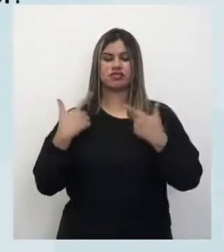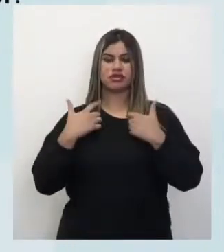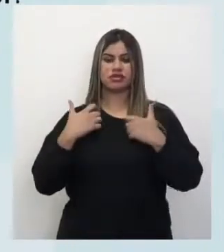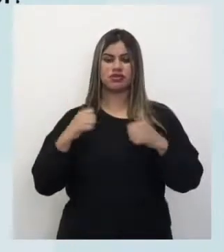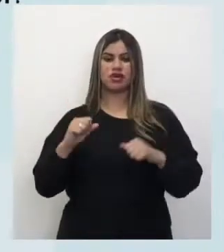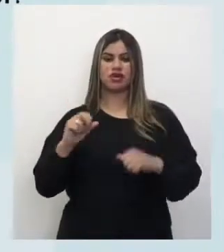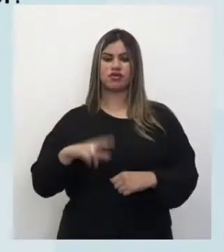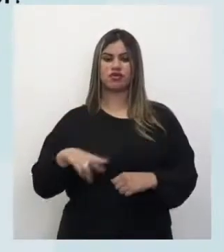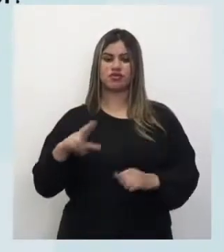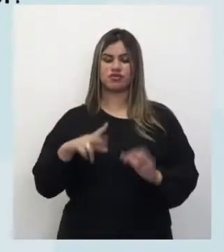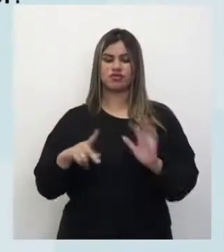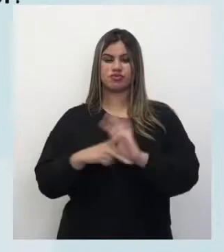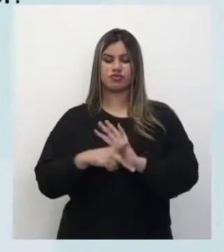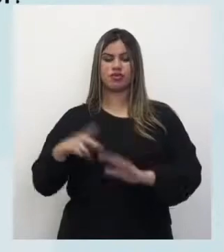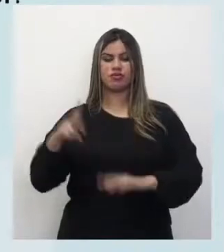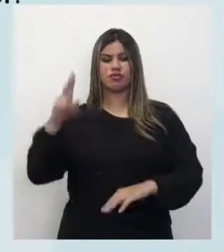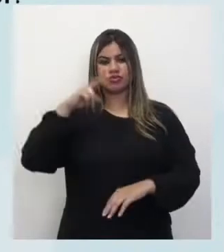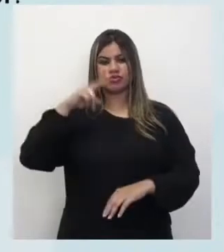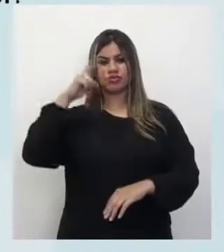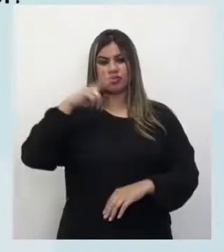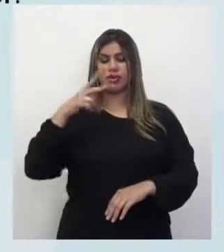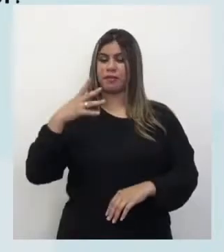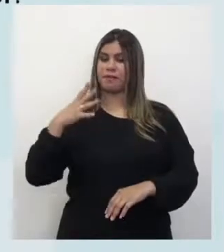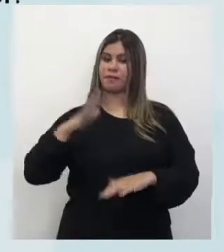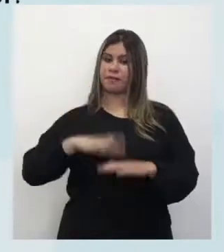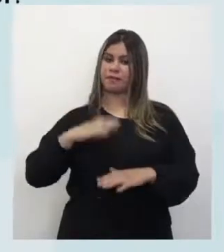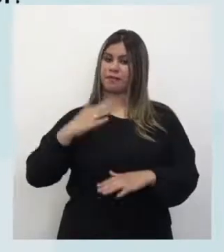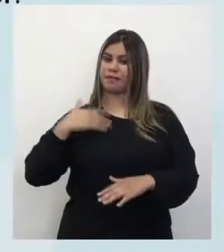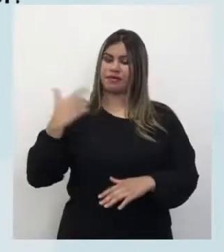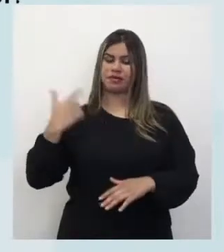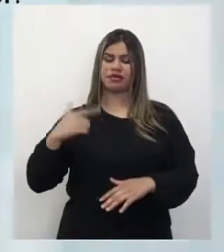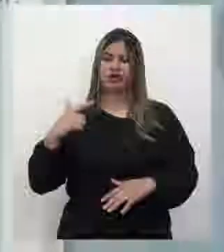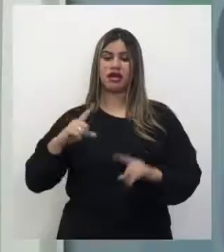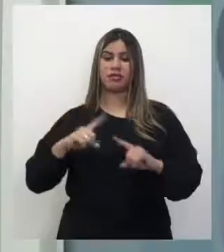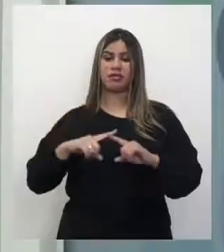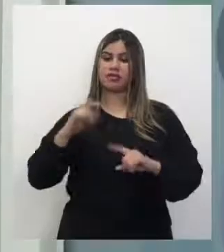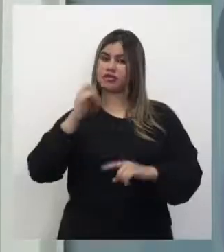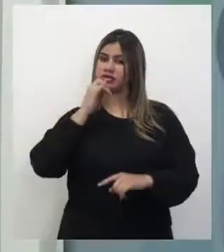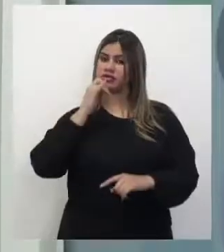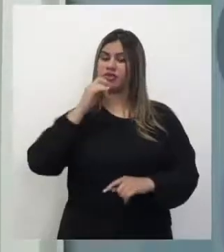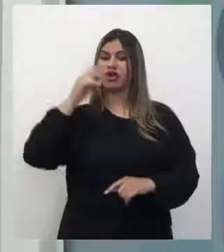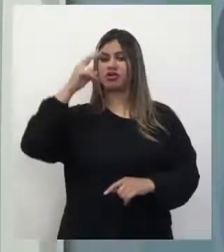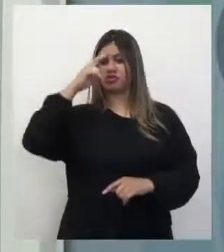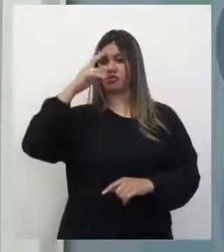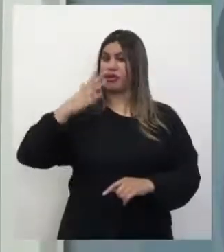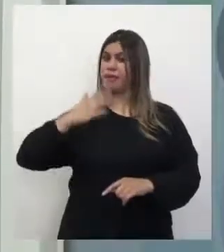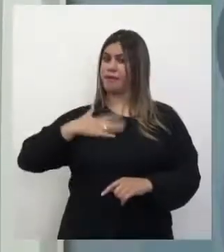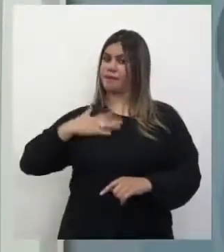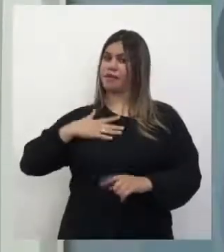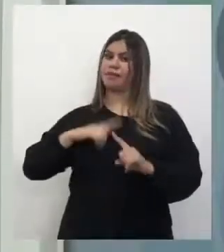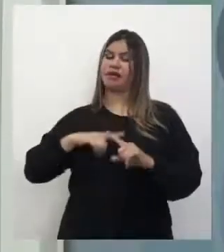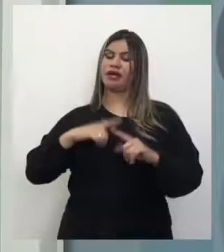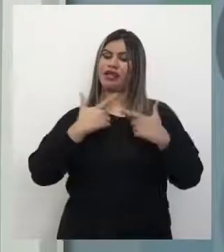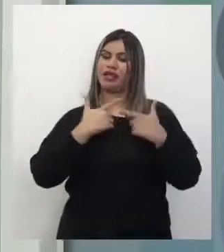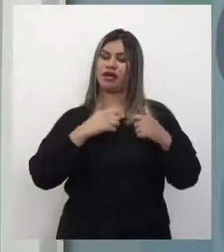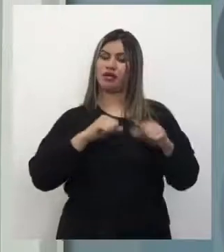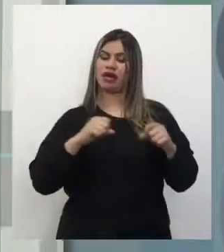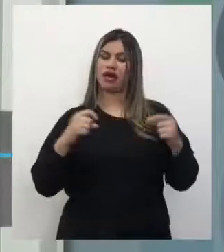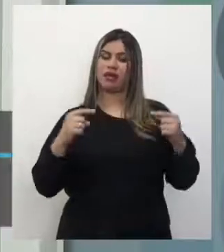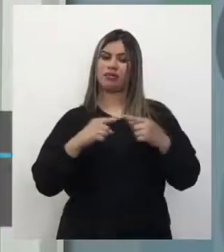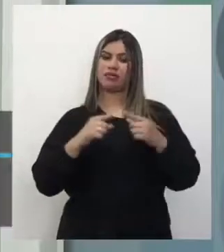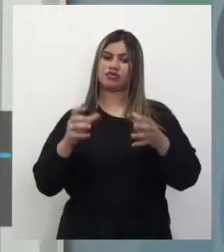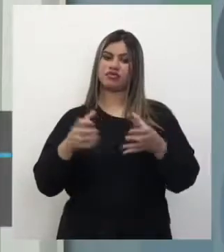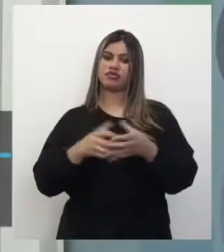eu uso para contar a história não é minha. A história é minha, mas a linguagem não. Essa linguagem, ela é de um